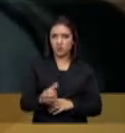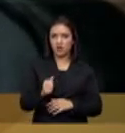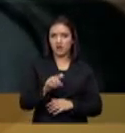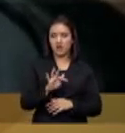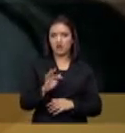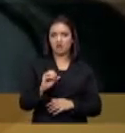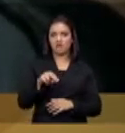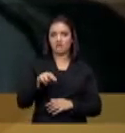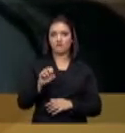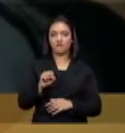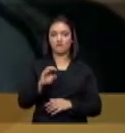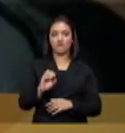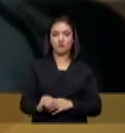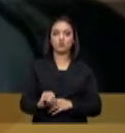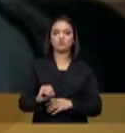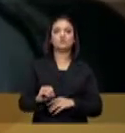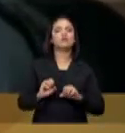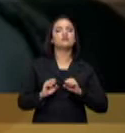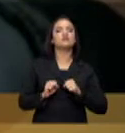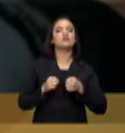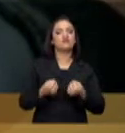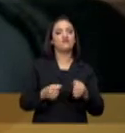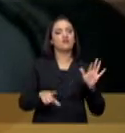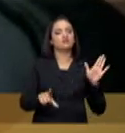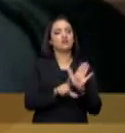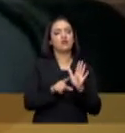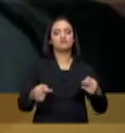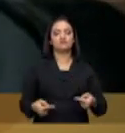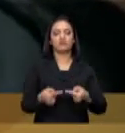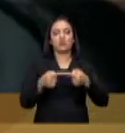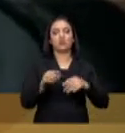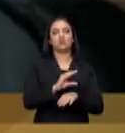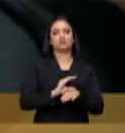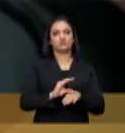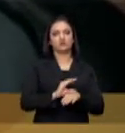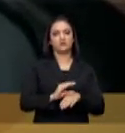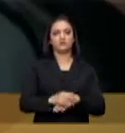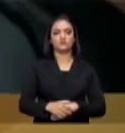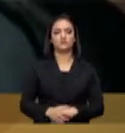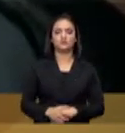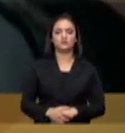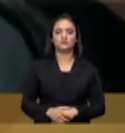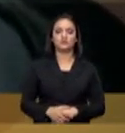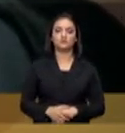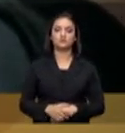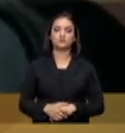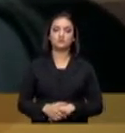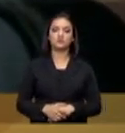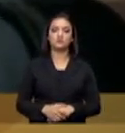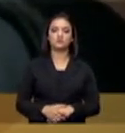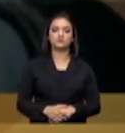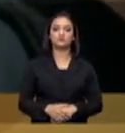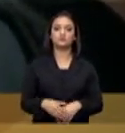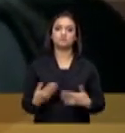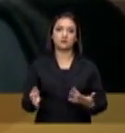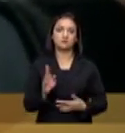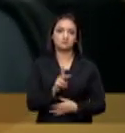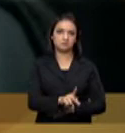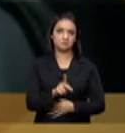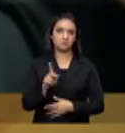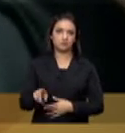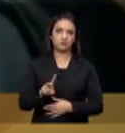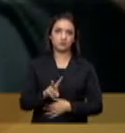qual defende a constitucionalidade da norma atacada. De acordo com o ilustre